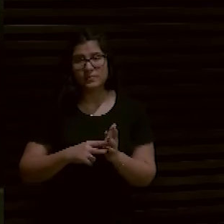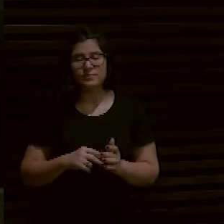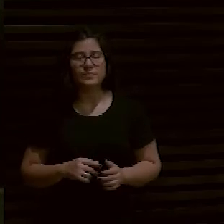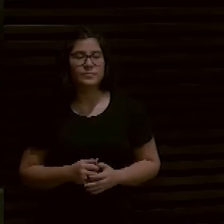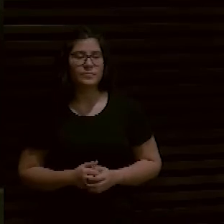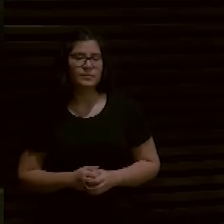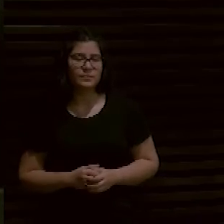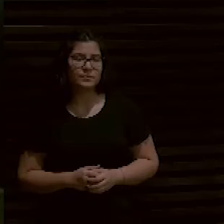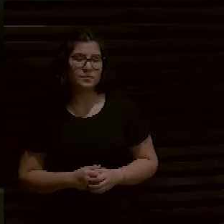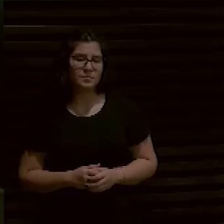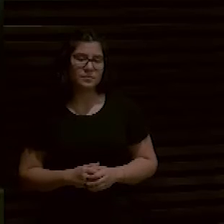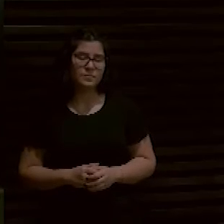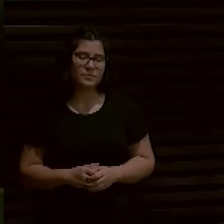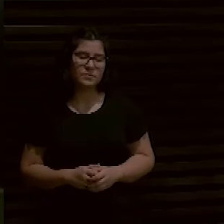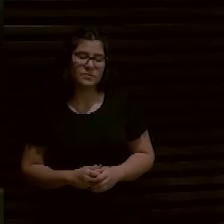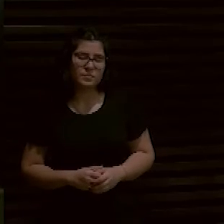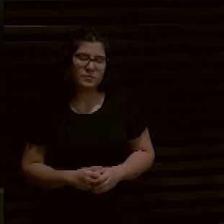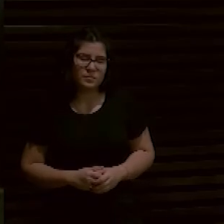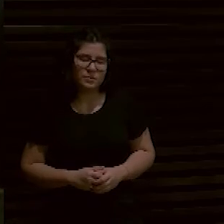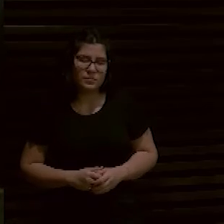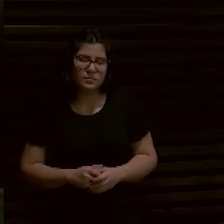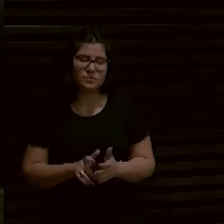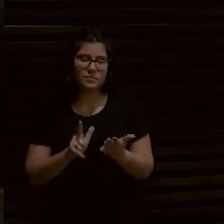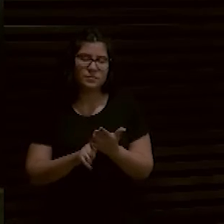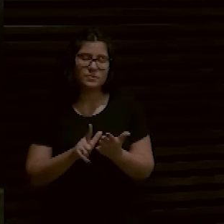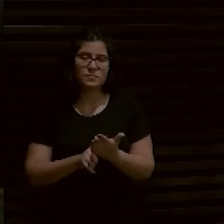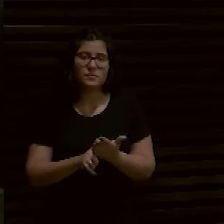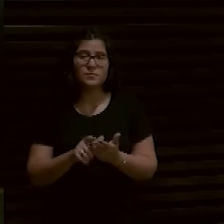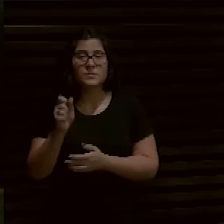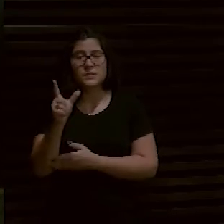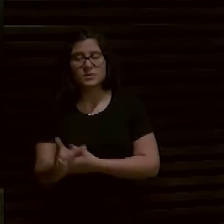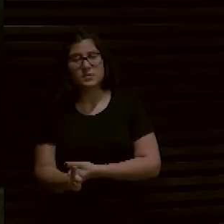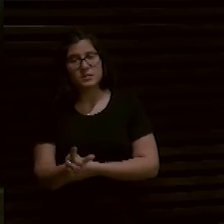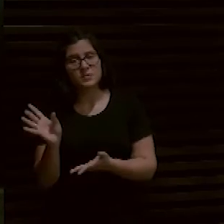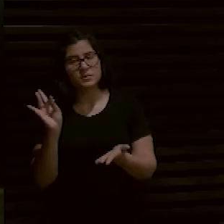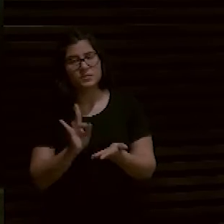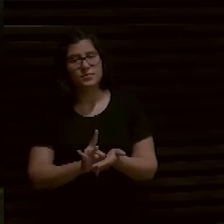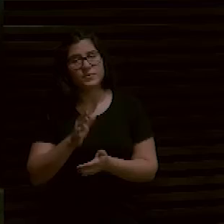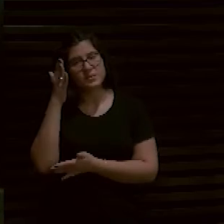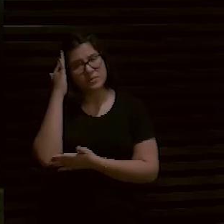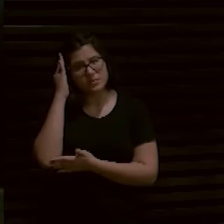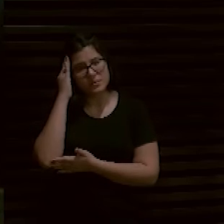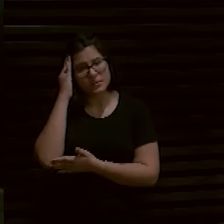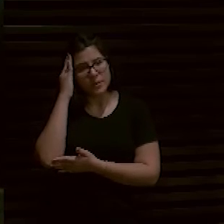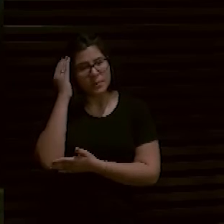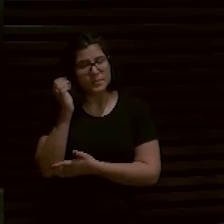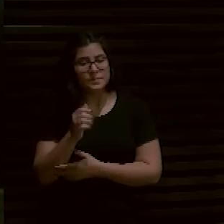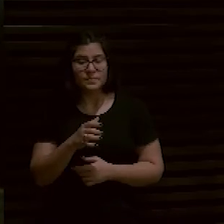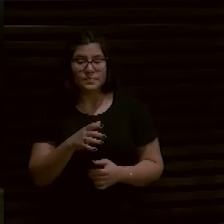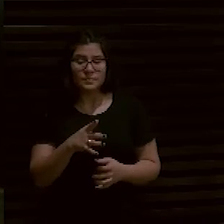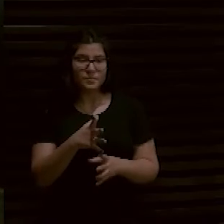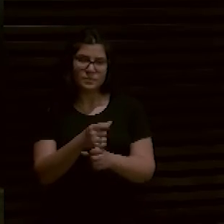em outro sentido. Seguimos aqui com o boletim. Quem realmente sabe o quanto esse coração é